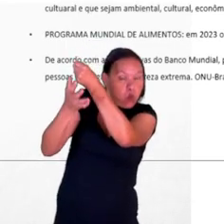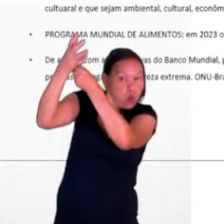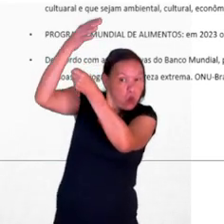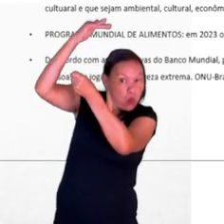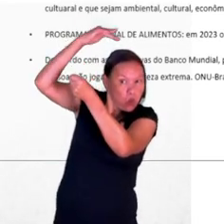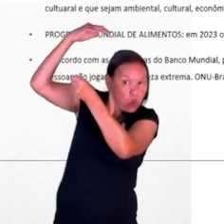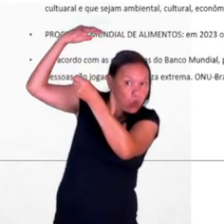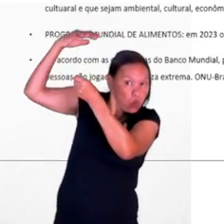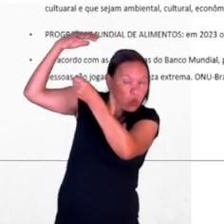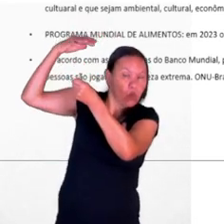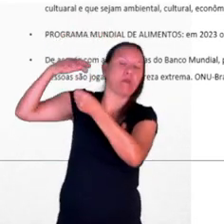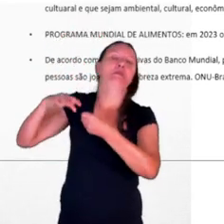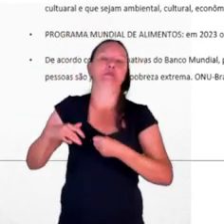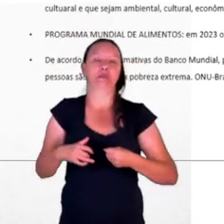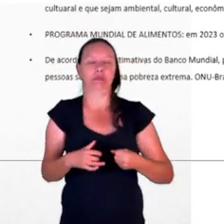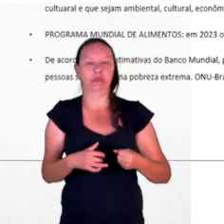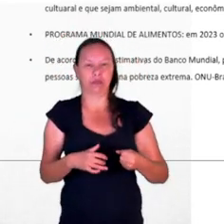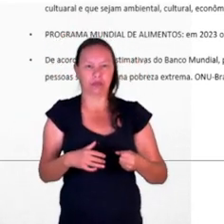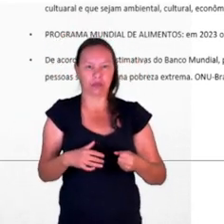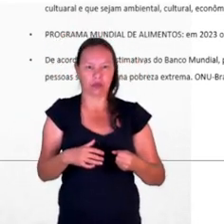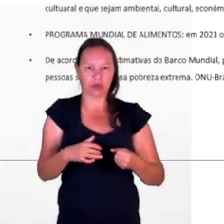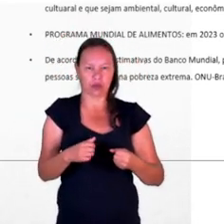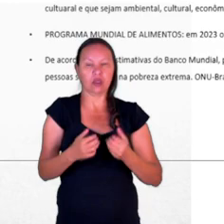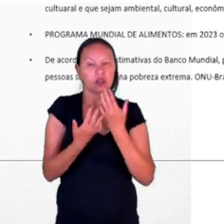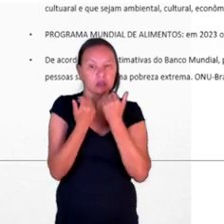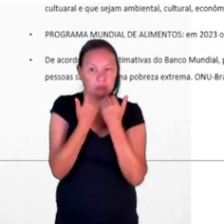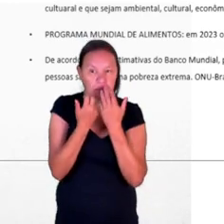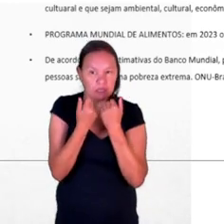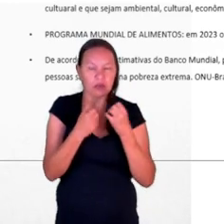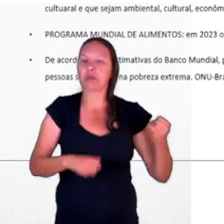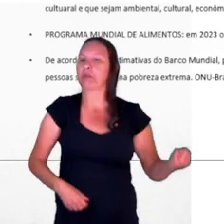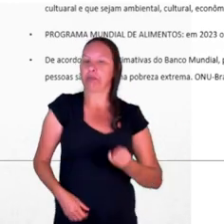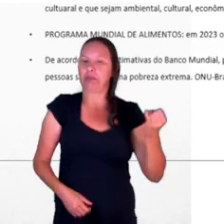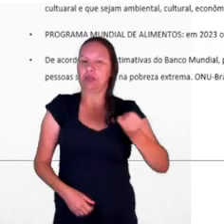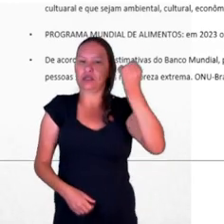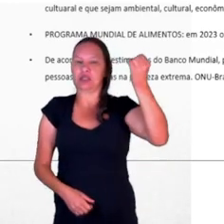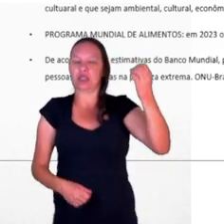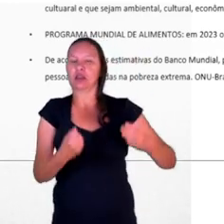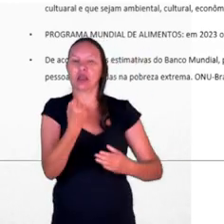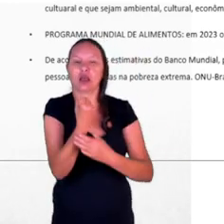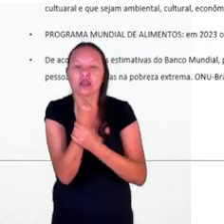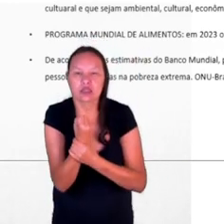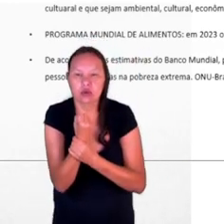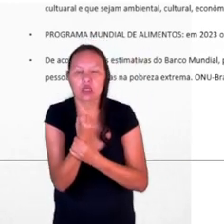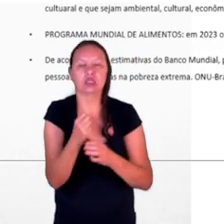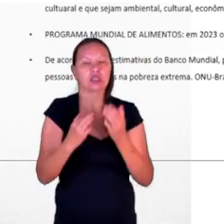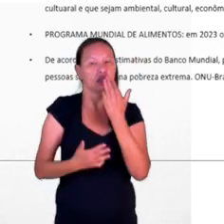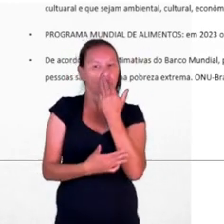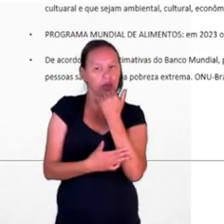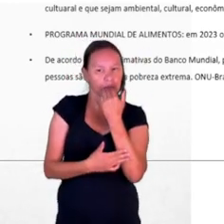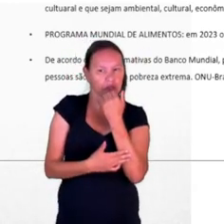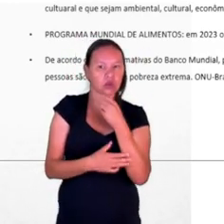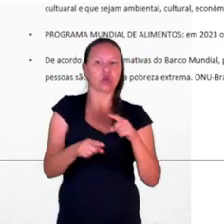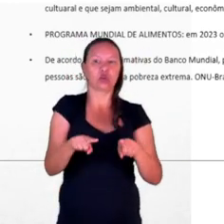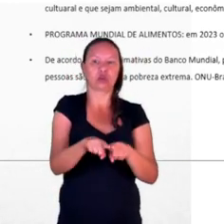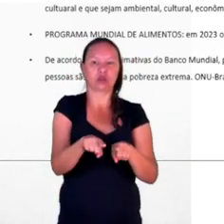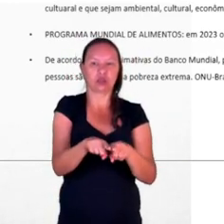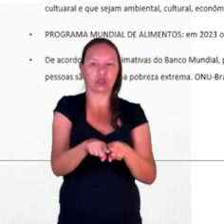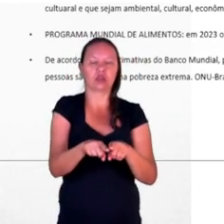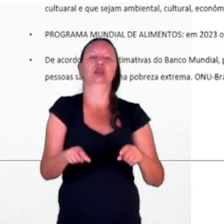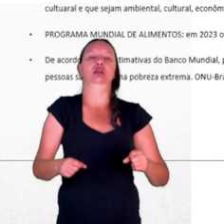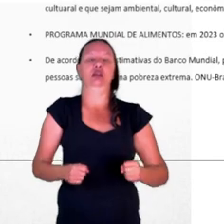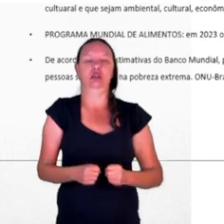qual nós temos a soberania alimentar e a segurança aliment entar tanto as a